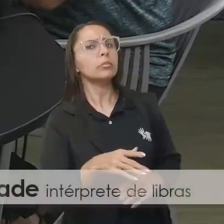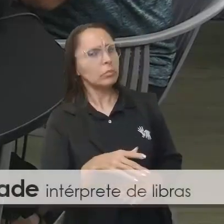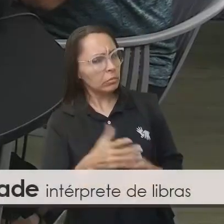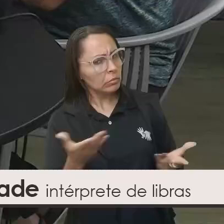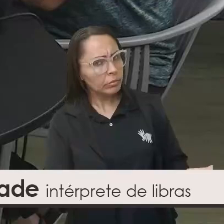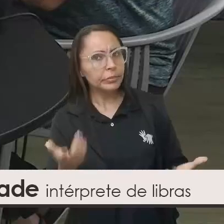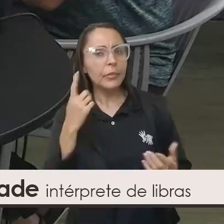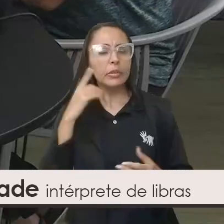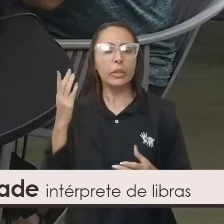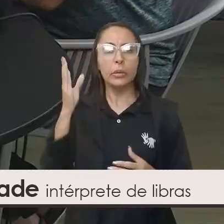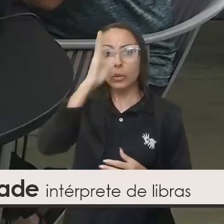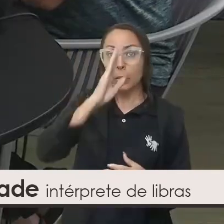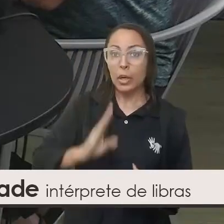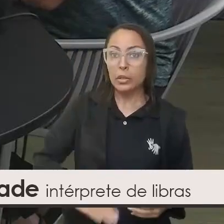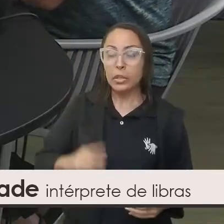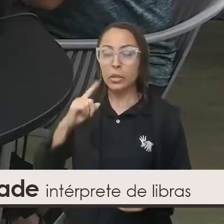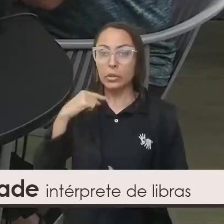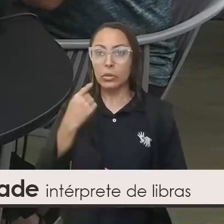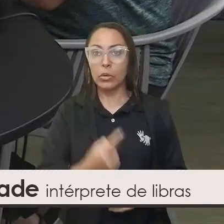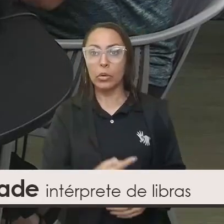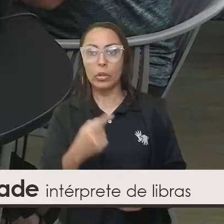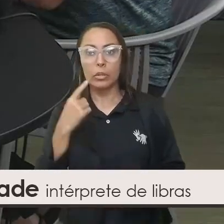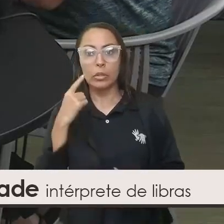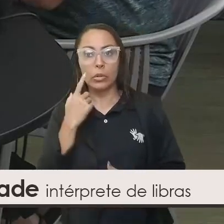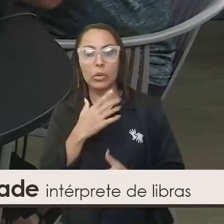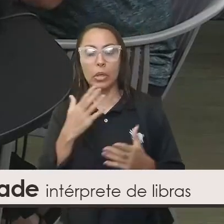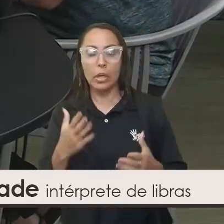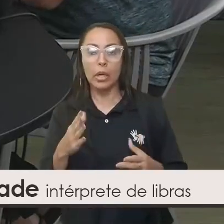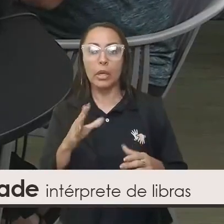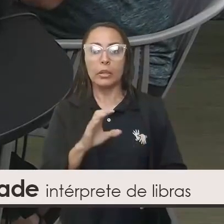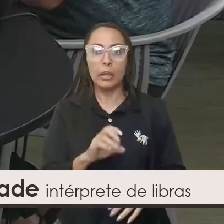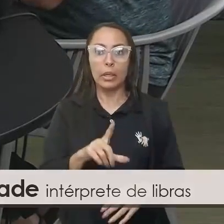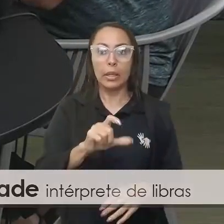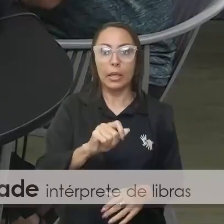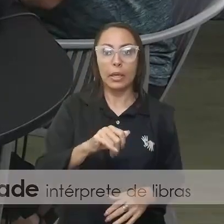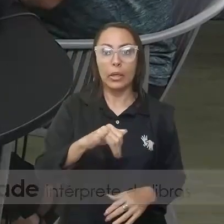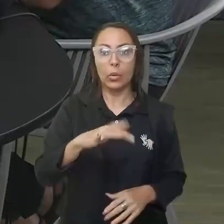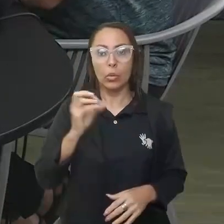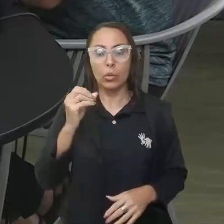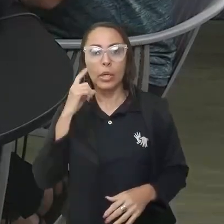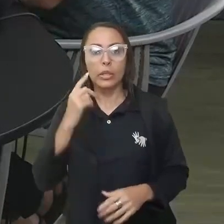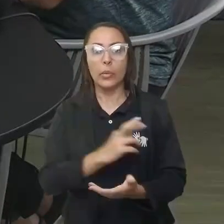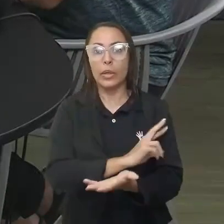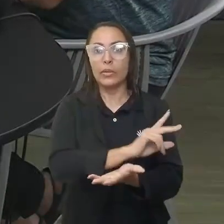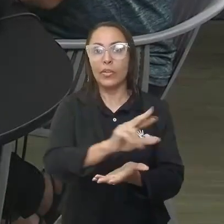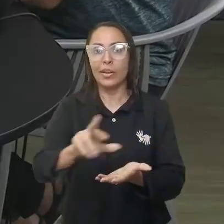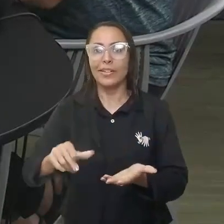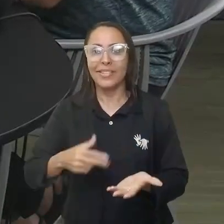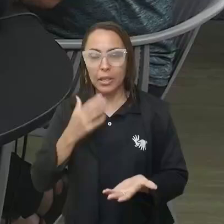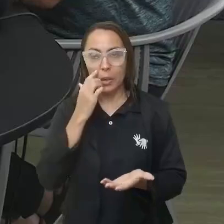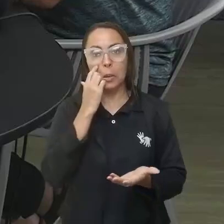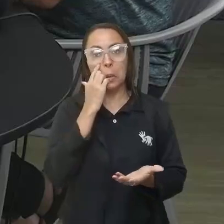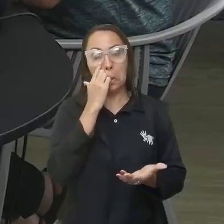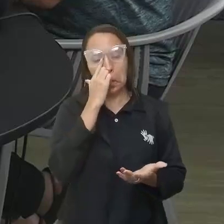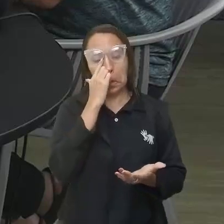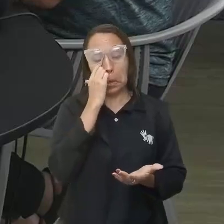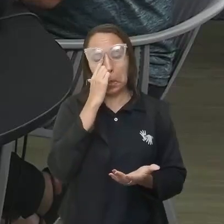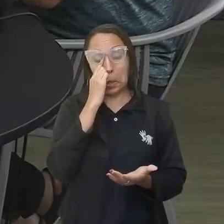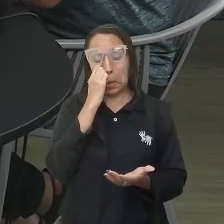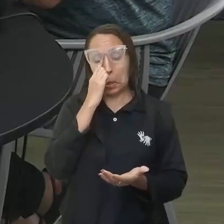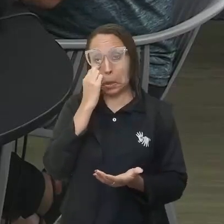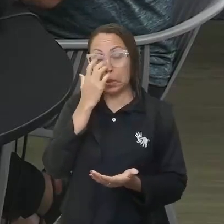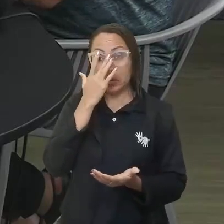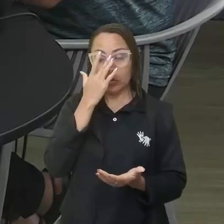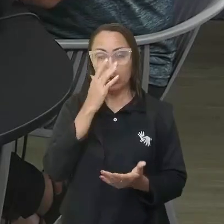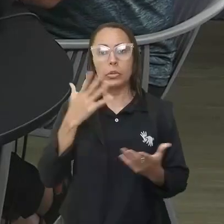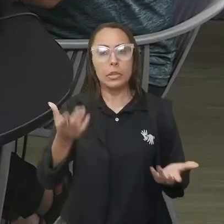que o Brasil, a nossa escola é uma escola, um estado laico, né? Parte desse princípio. Mas é difícil quando você tem